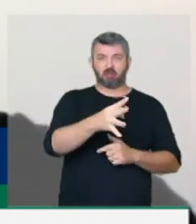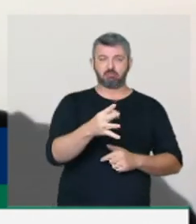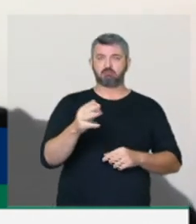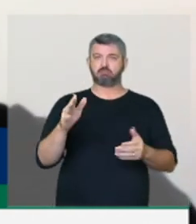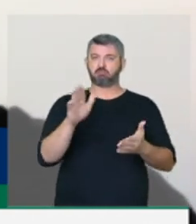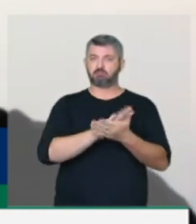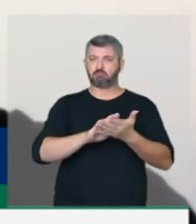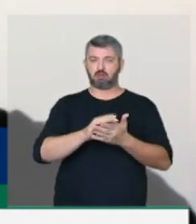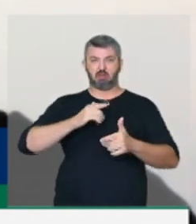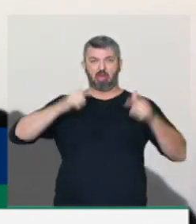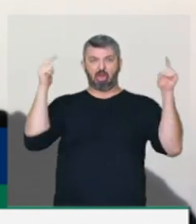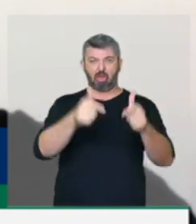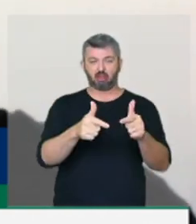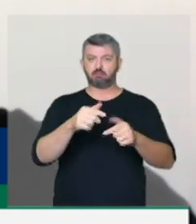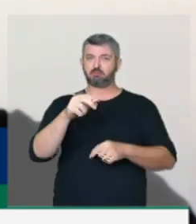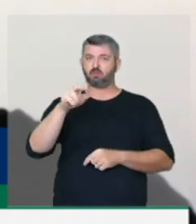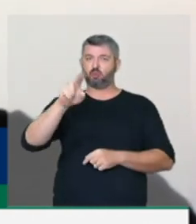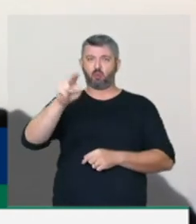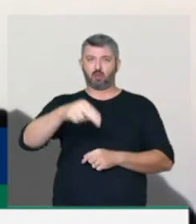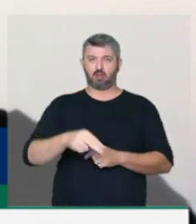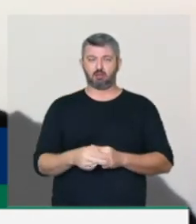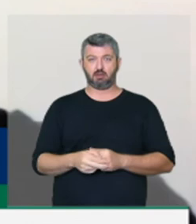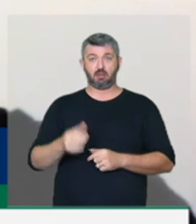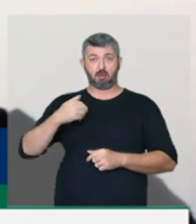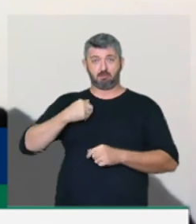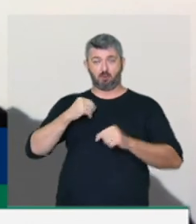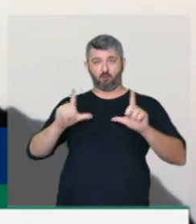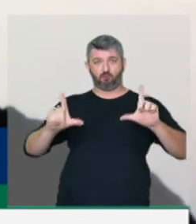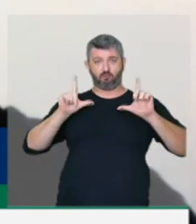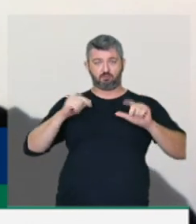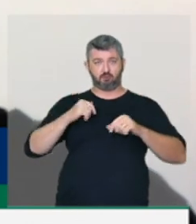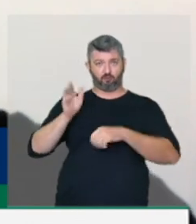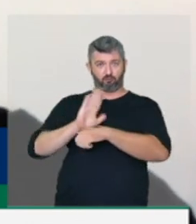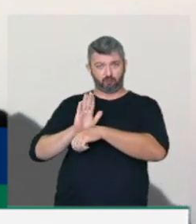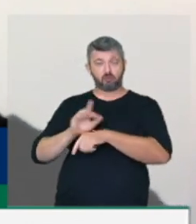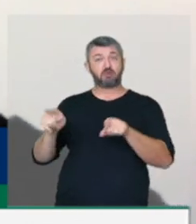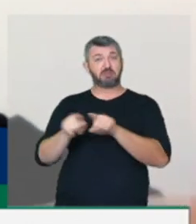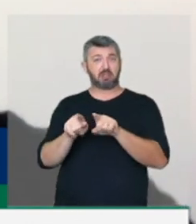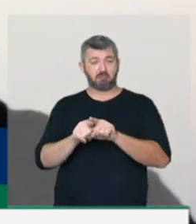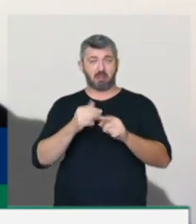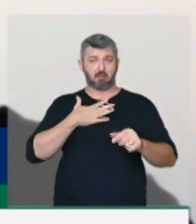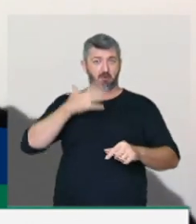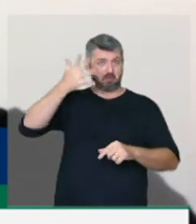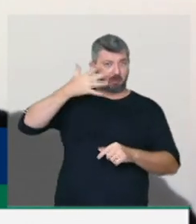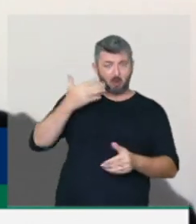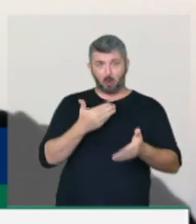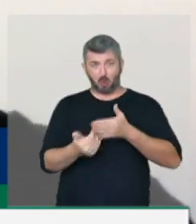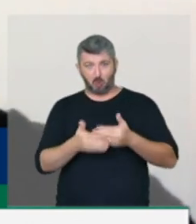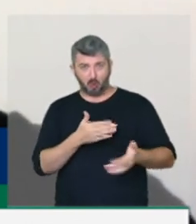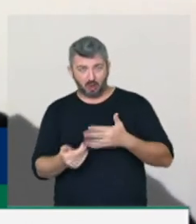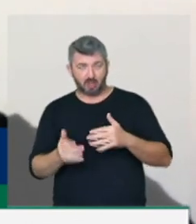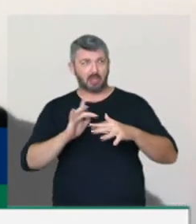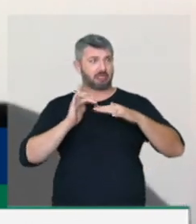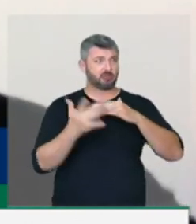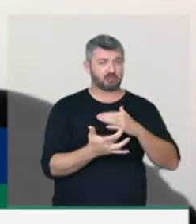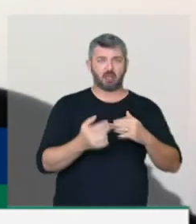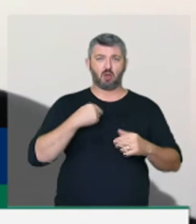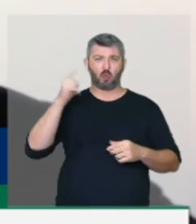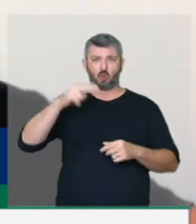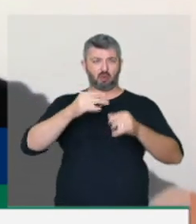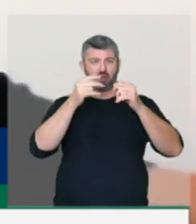excelências em momento algum, tanto no meu vídeo ou em qualquer outra fala que eu tenha tido pelas redes sociais.